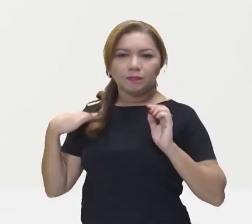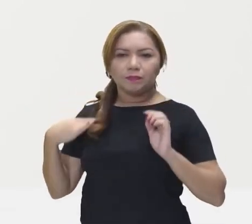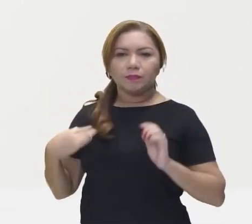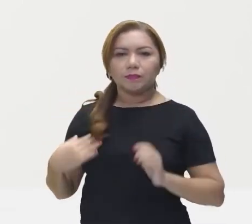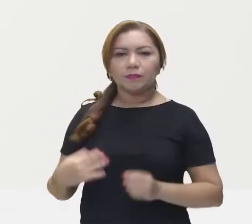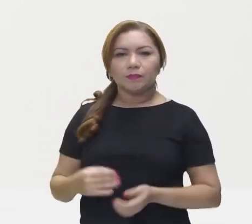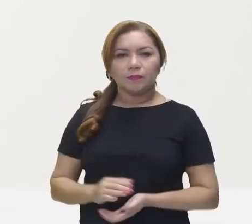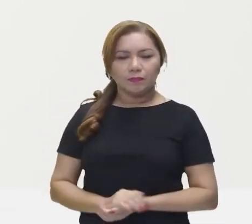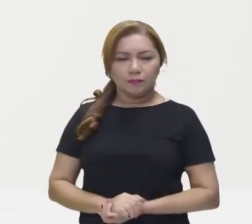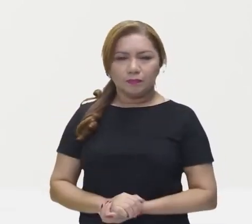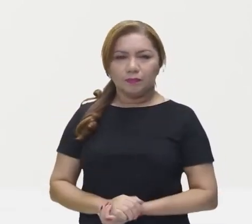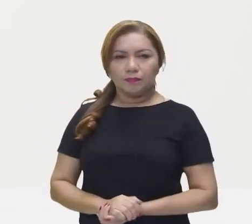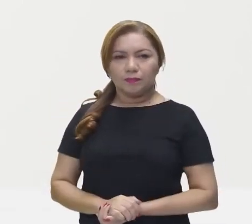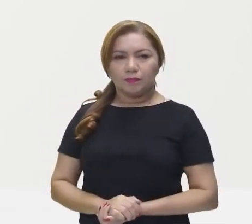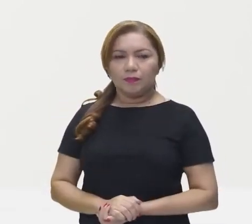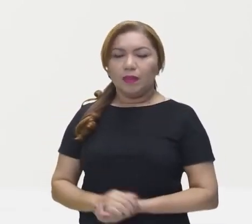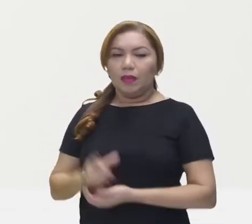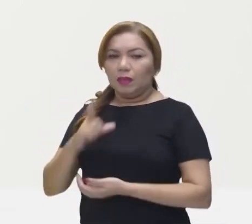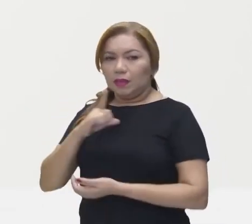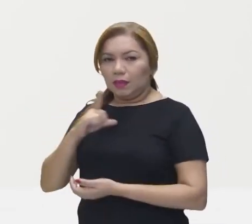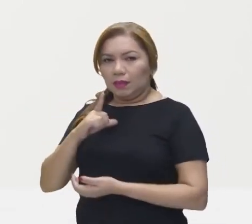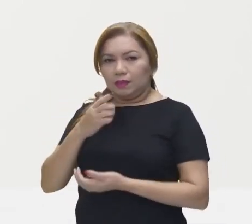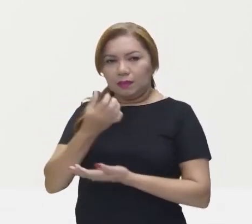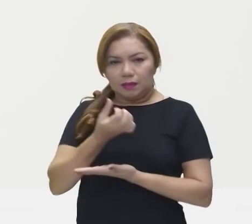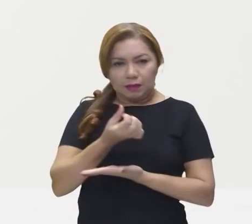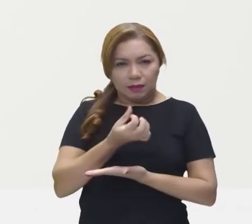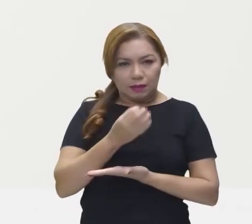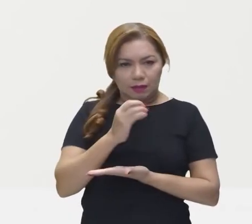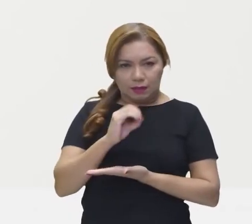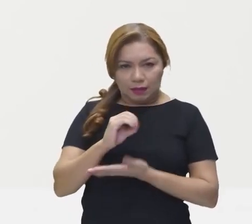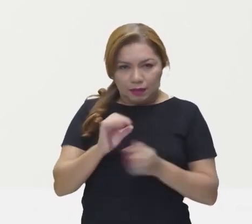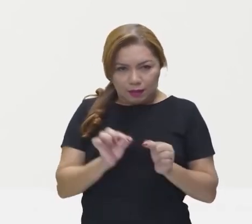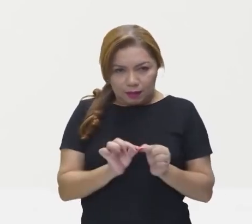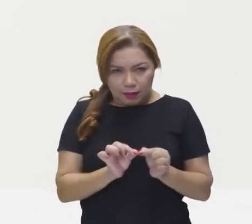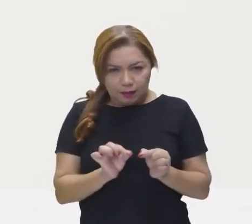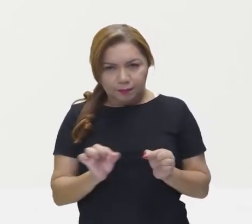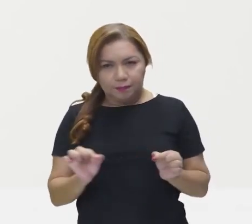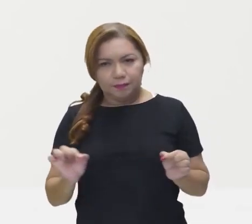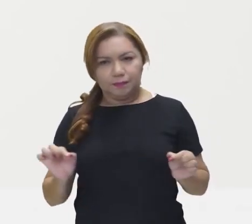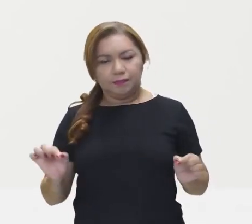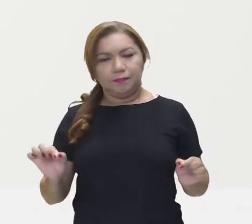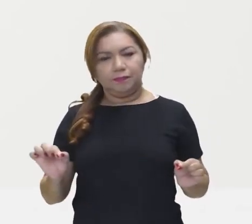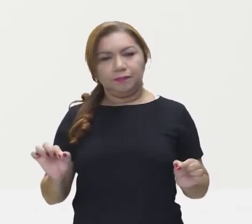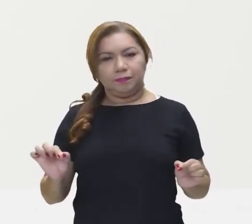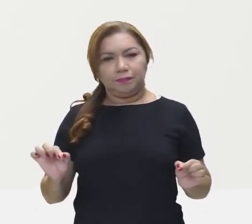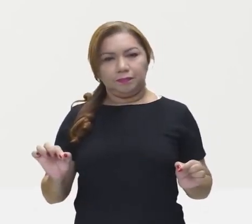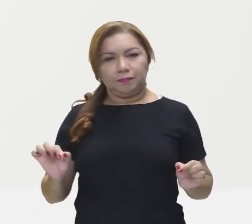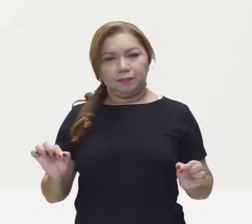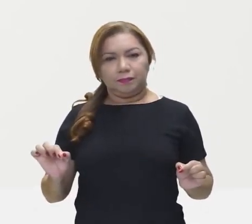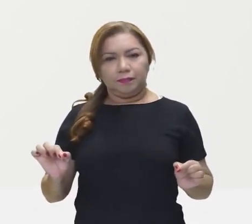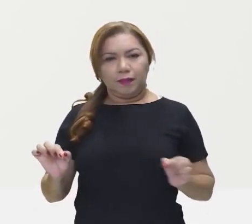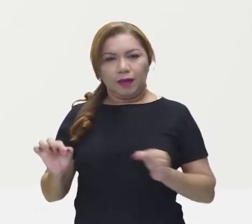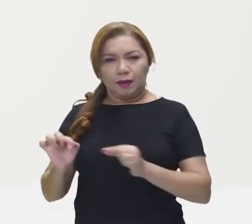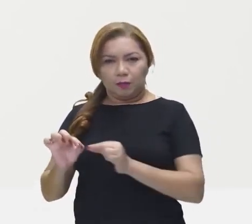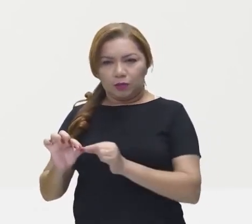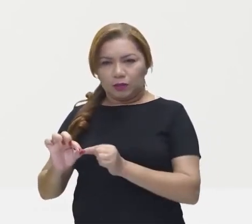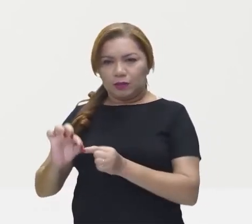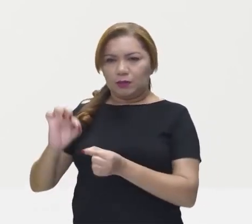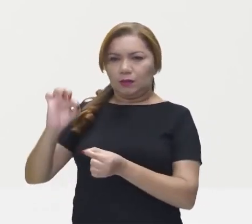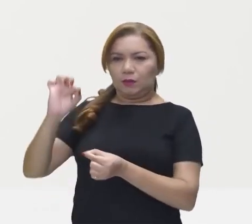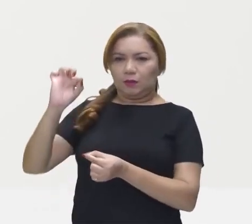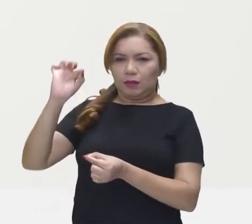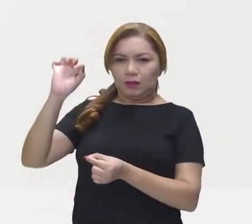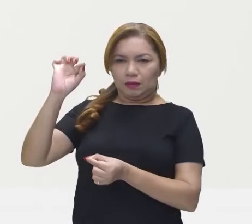Eu tenho aqui 60 metros. Aqui eu tenho 60, mais 50 aqui,